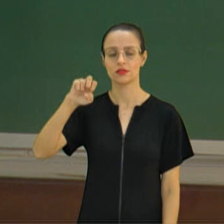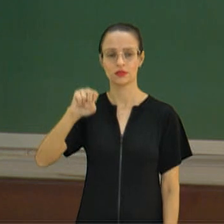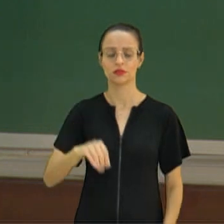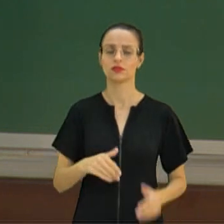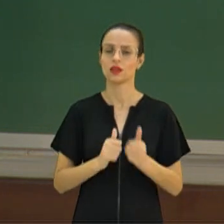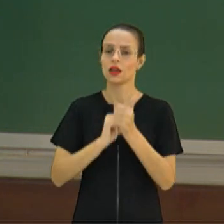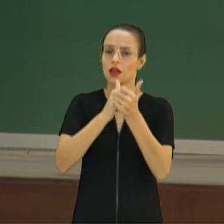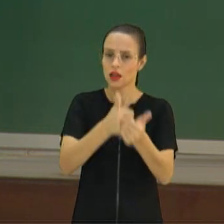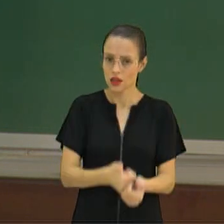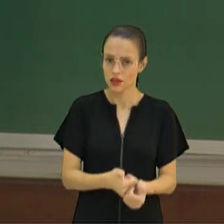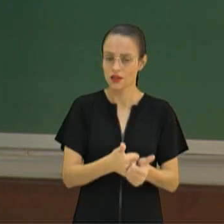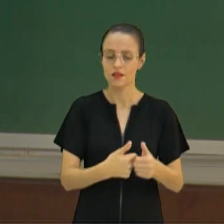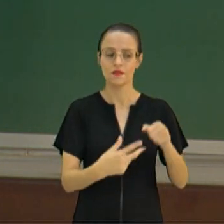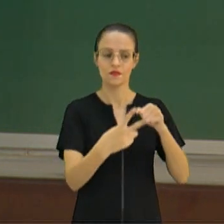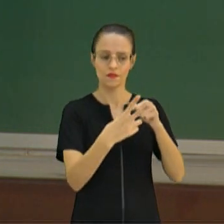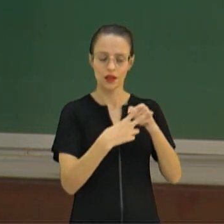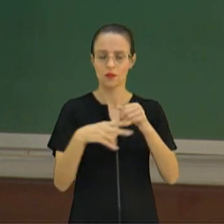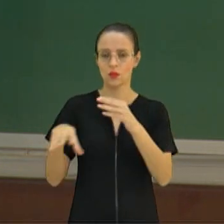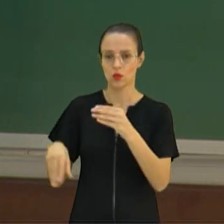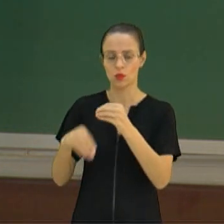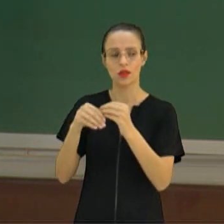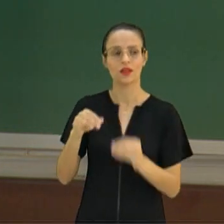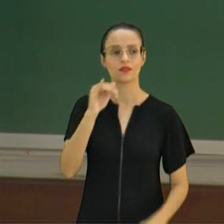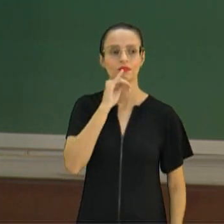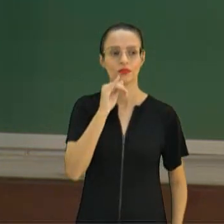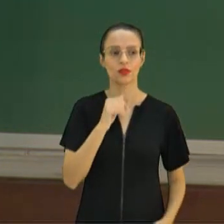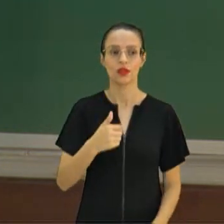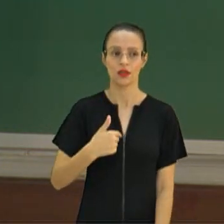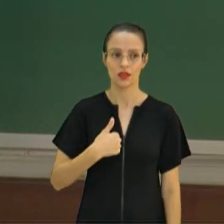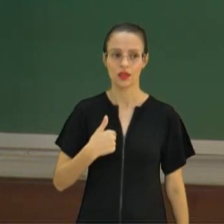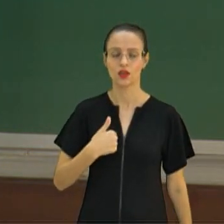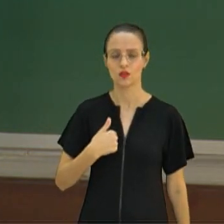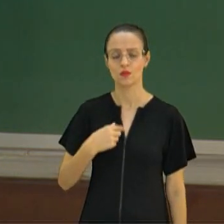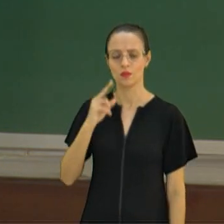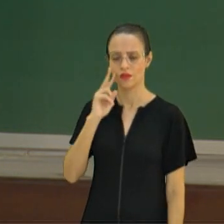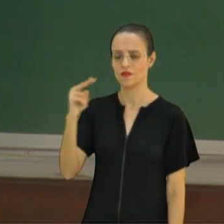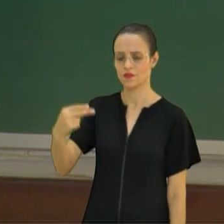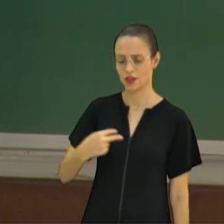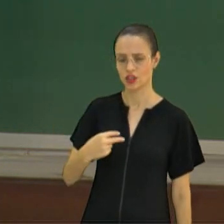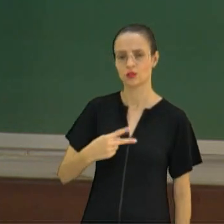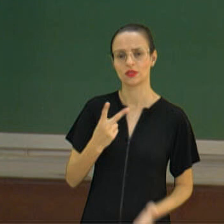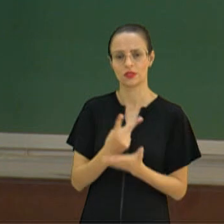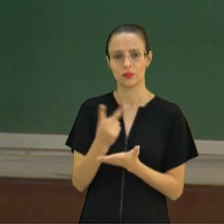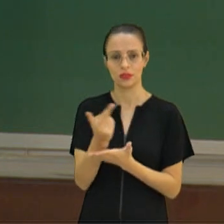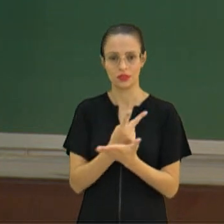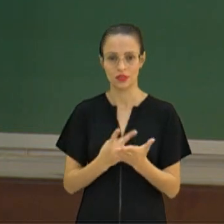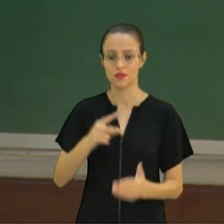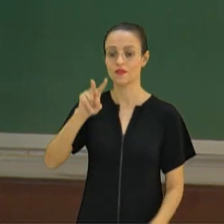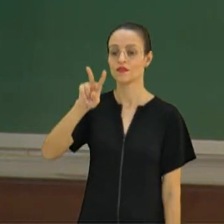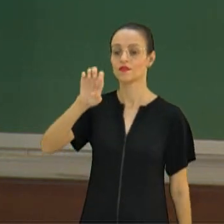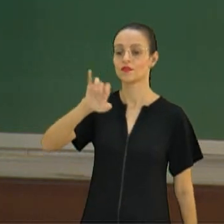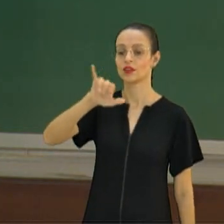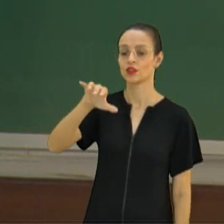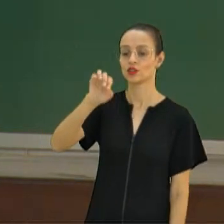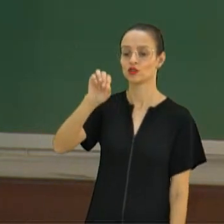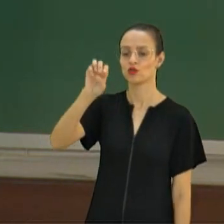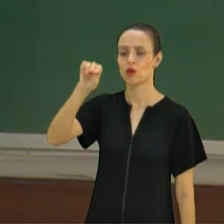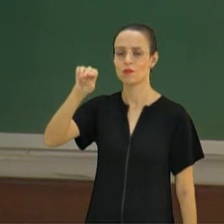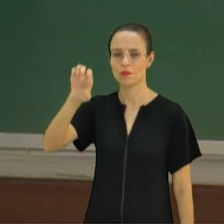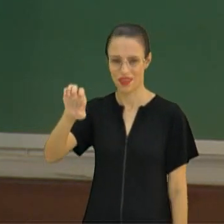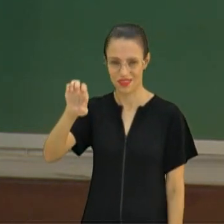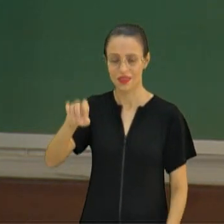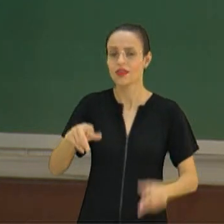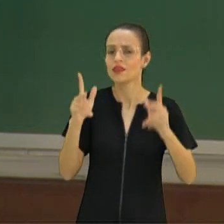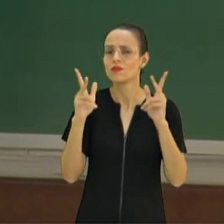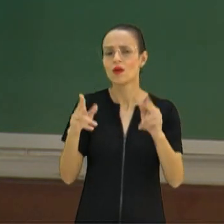sequência verbo-complemento. Exemplo, eu vejo-me sempre desenhando. É a mesma